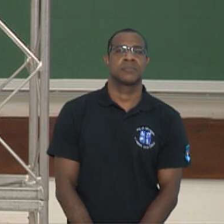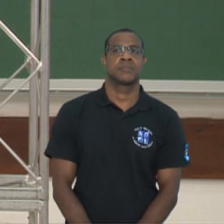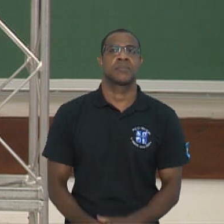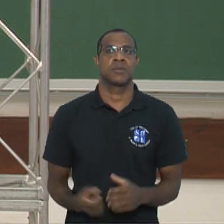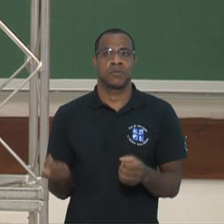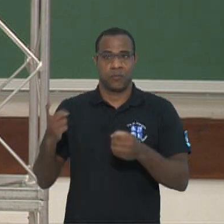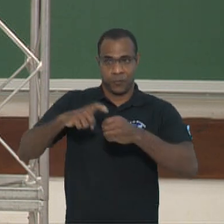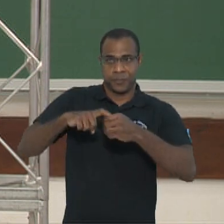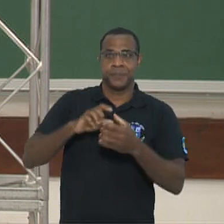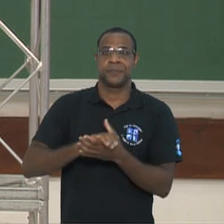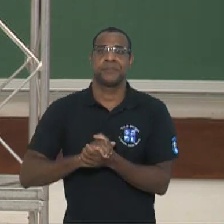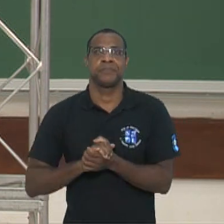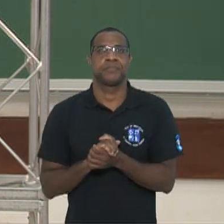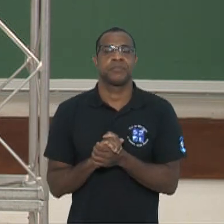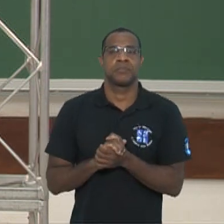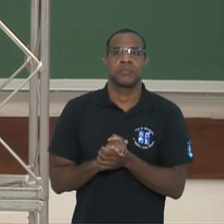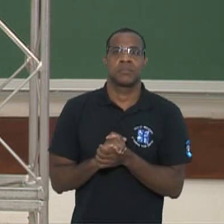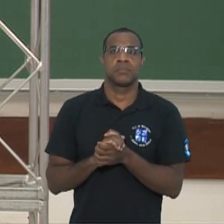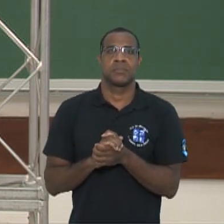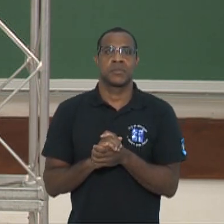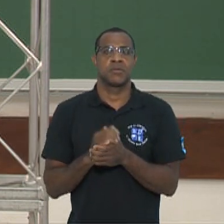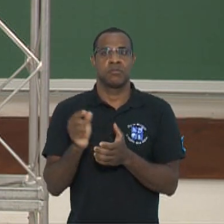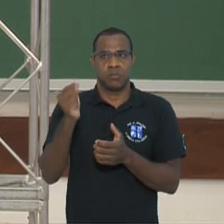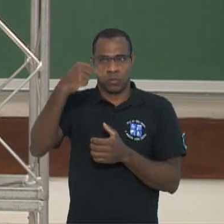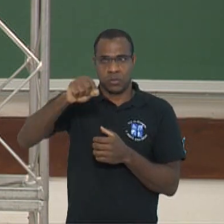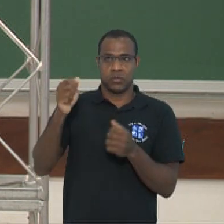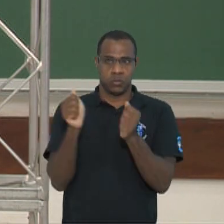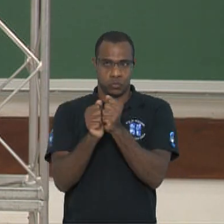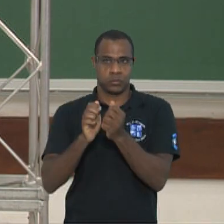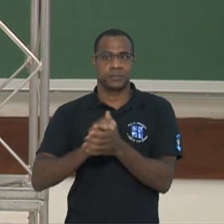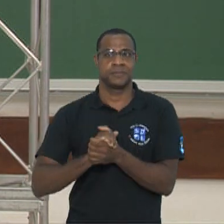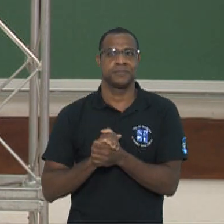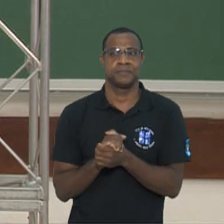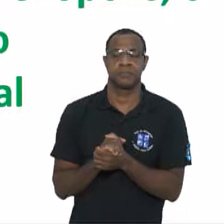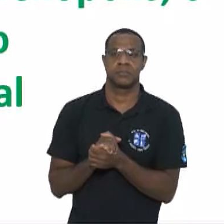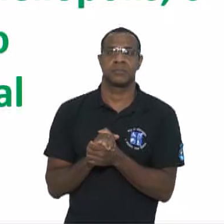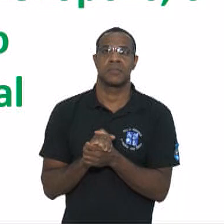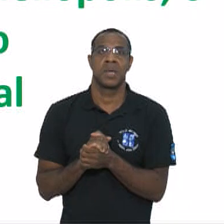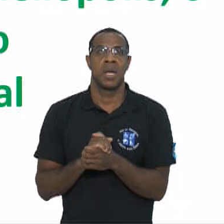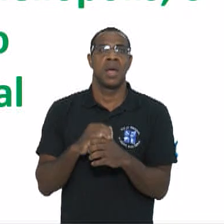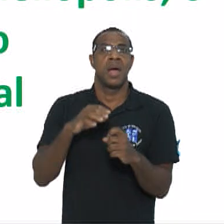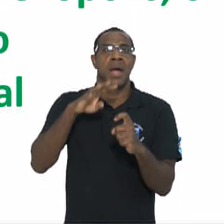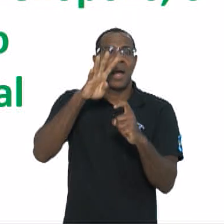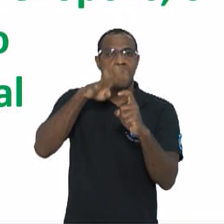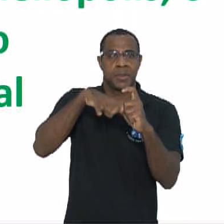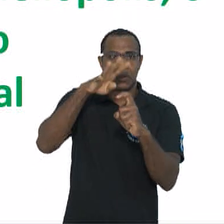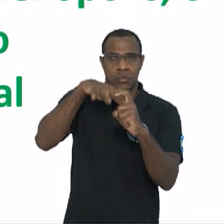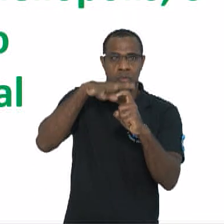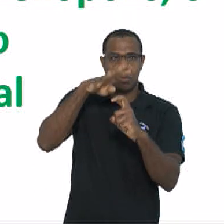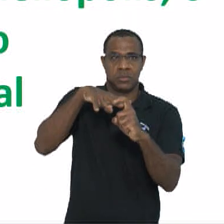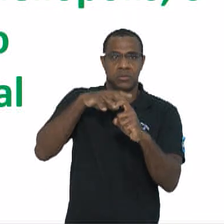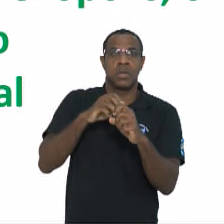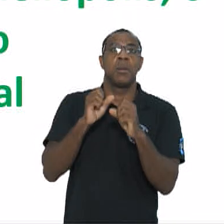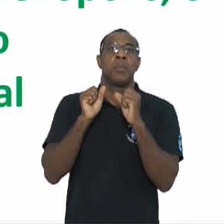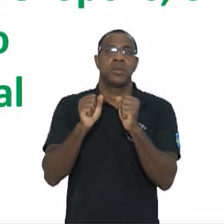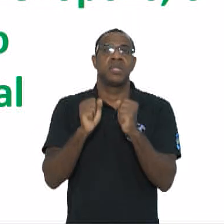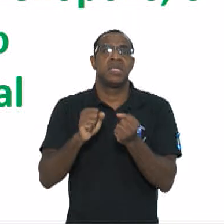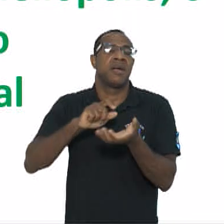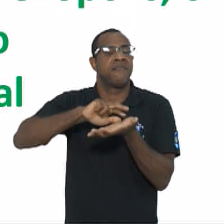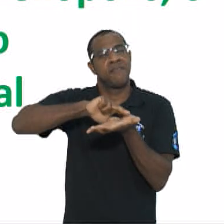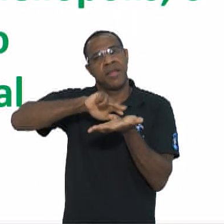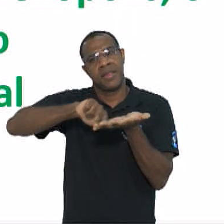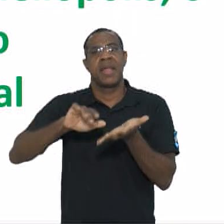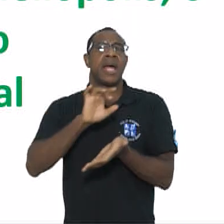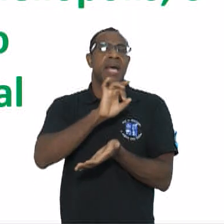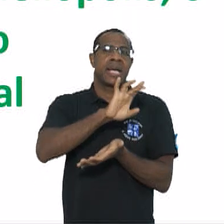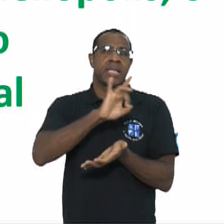Voltei, galera. E aí, o que vocês responderam? Vamos corrigir juntos? A mitologia no Egito Antigo poderia variar e cada uma